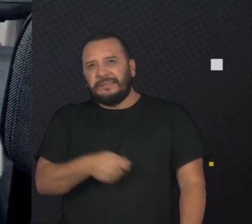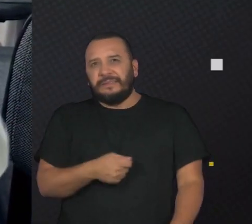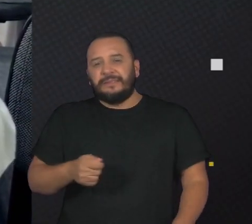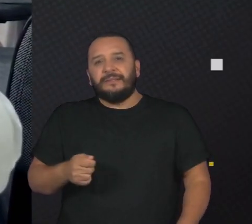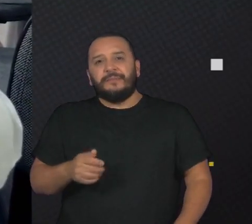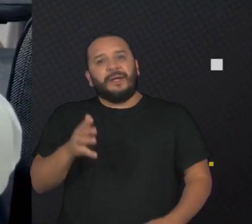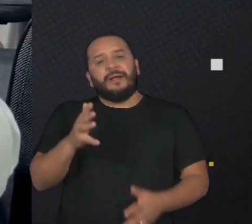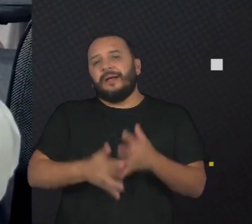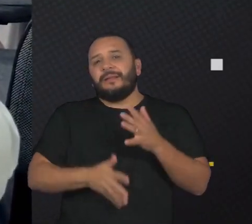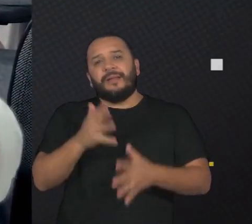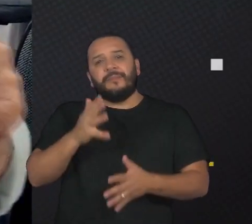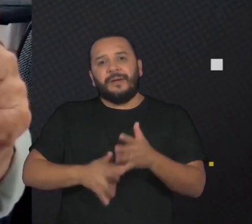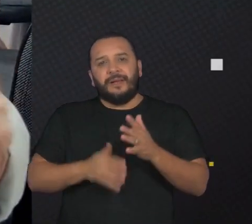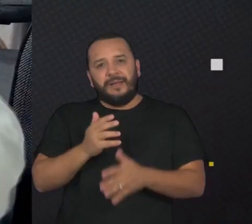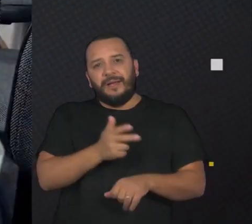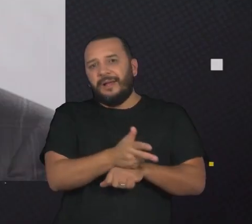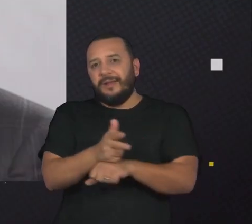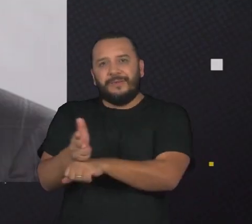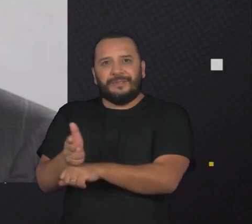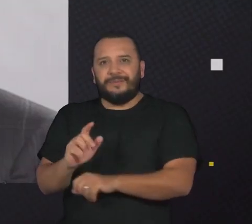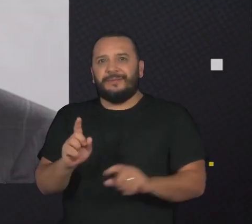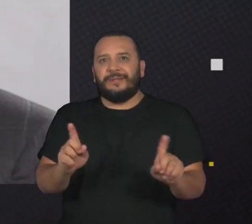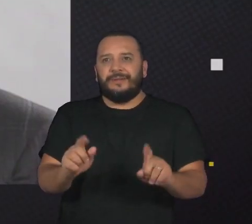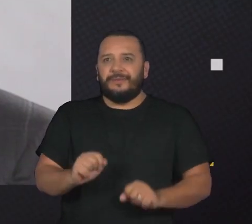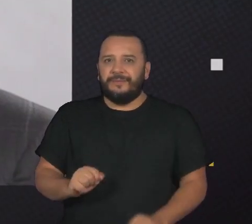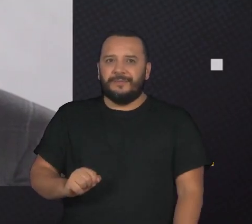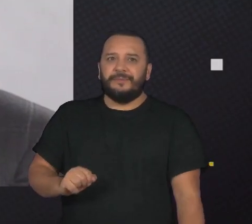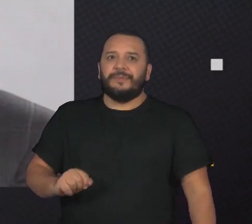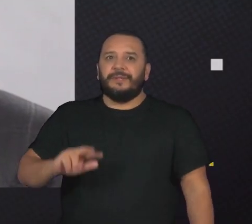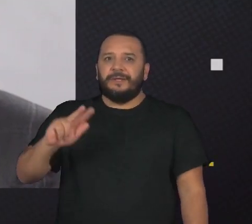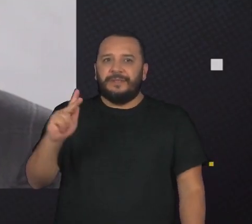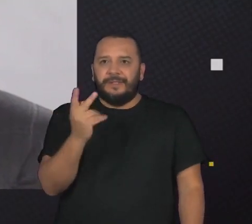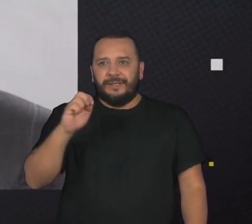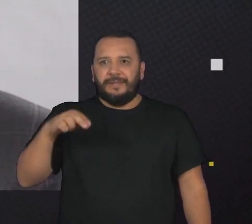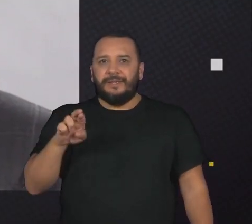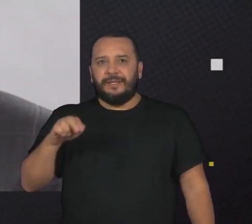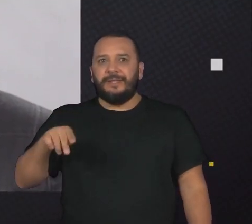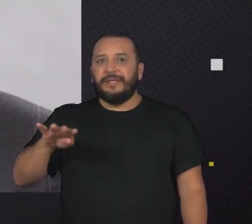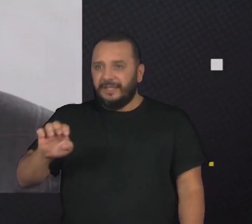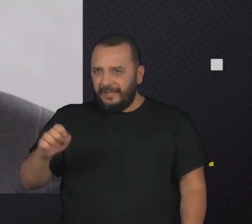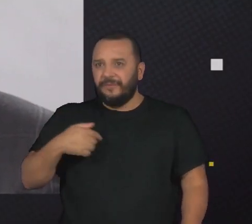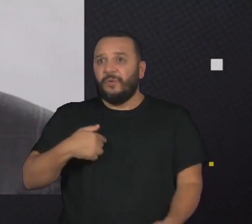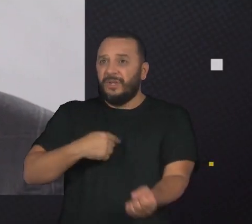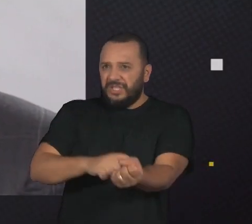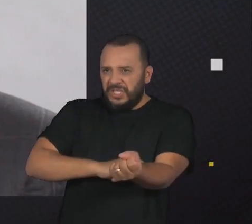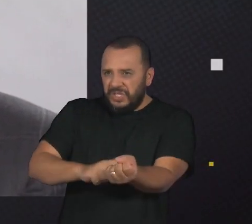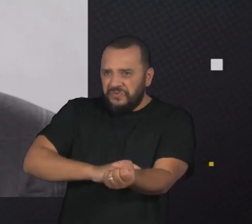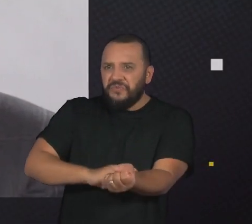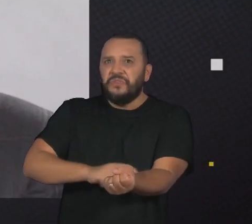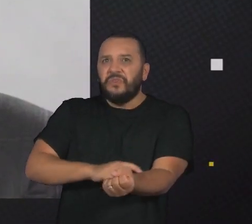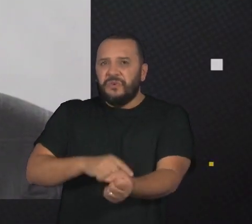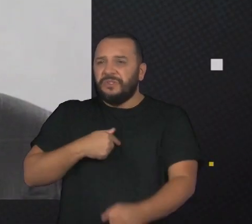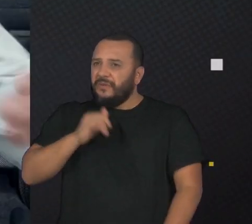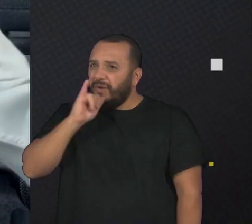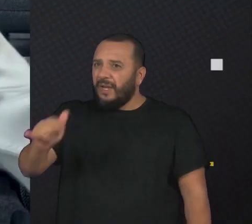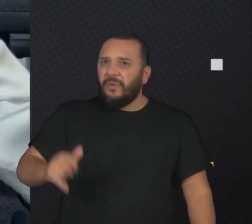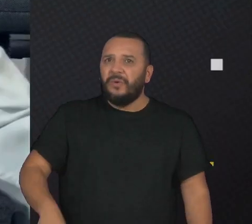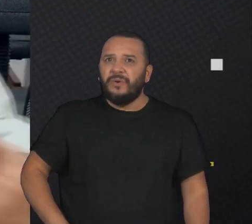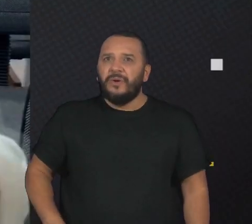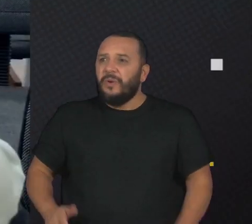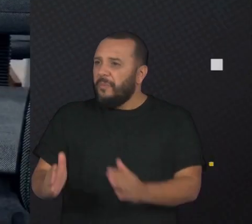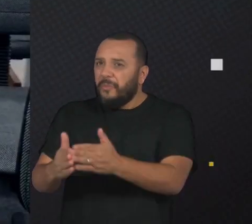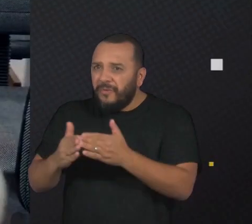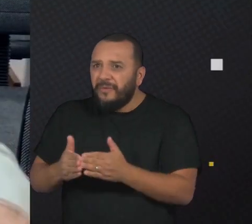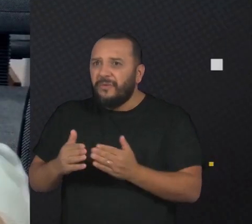não interromper a cena. Henrique Martins, o diretor, ficou nervoso e dizia para as pessoas: por